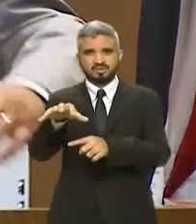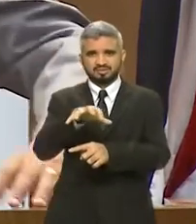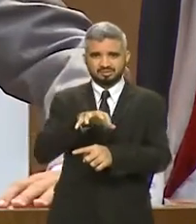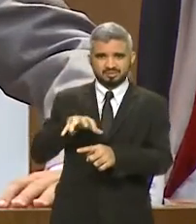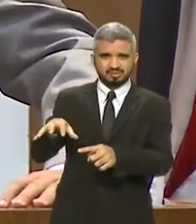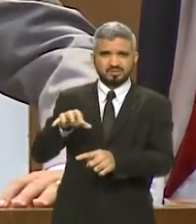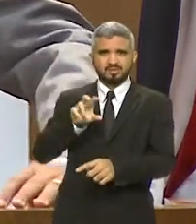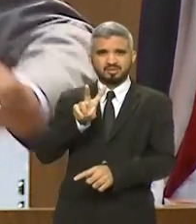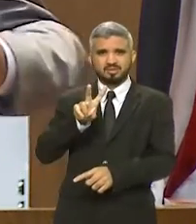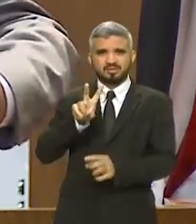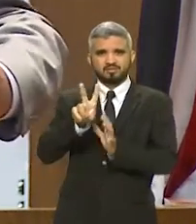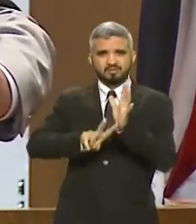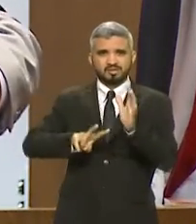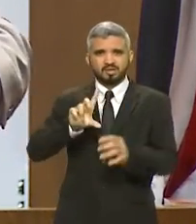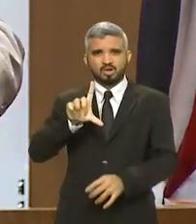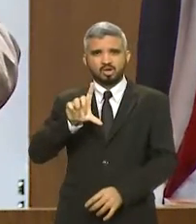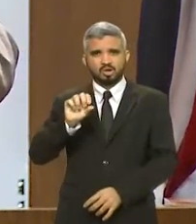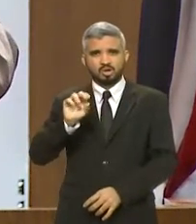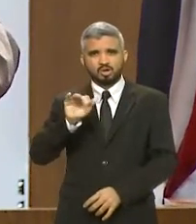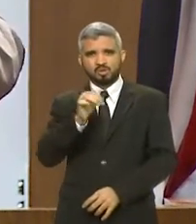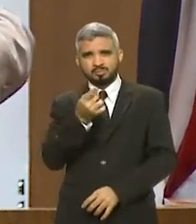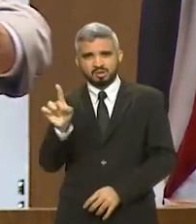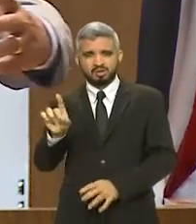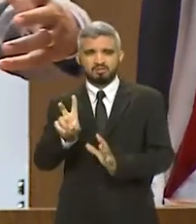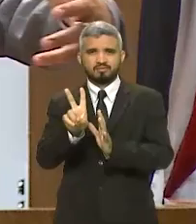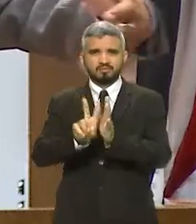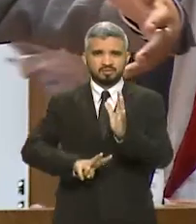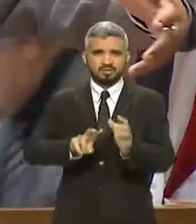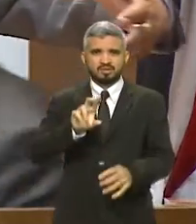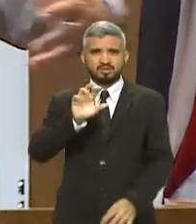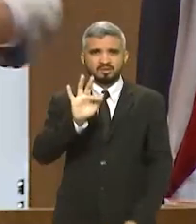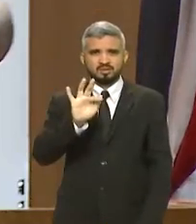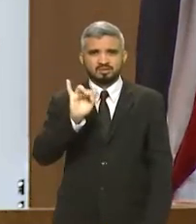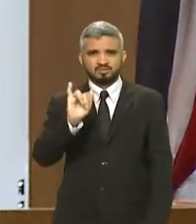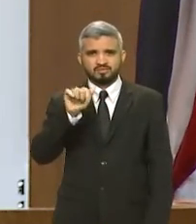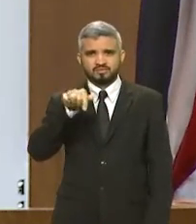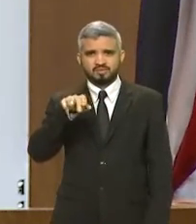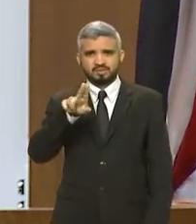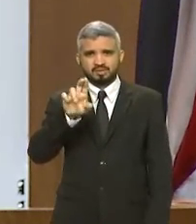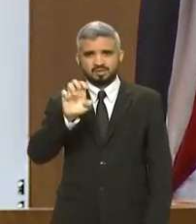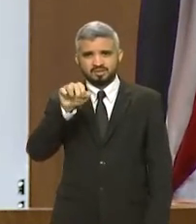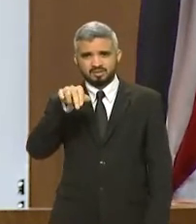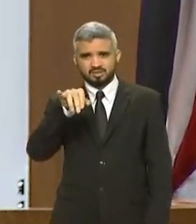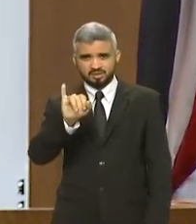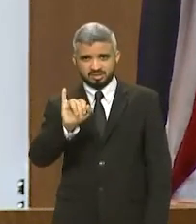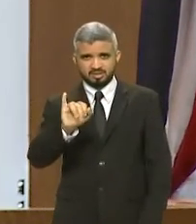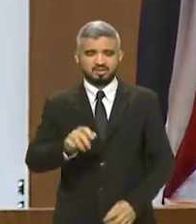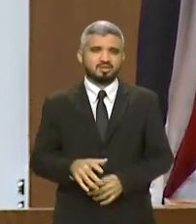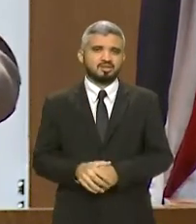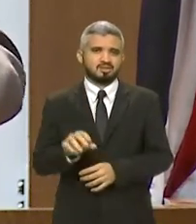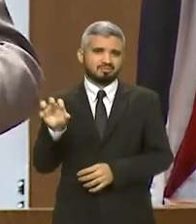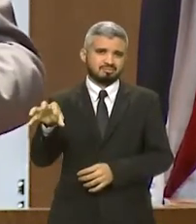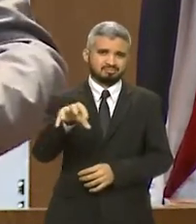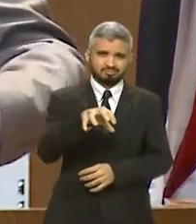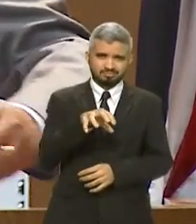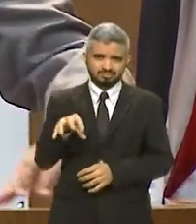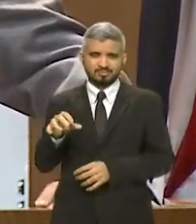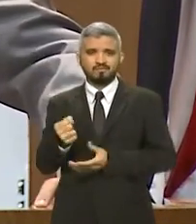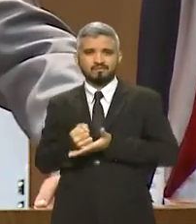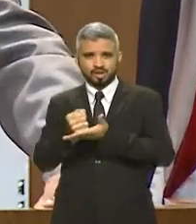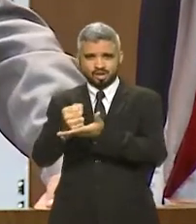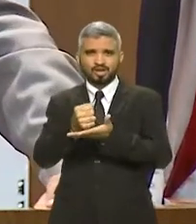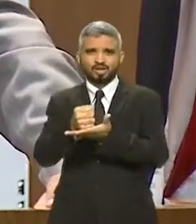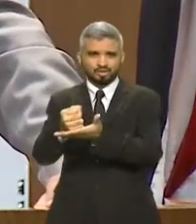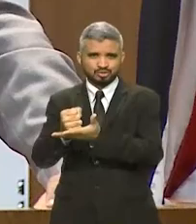Redenção, Vila Nova, Vila Fiquene, toda aquela macro-região, que é um conglomerado